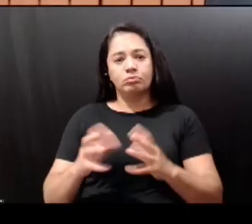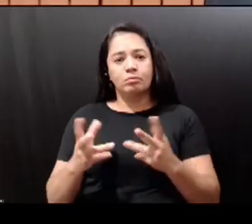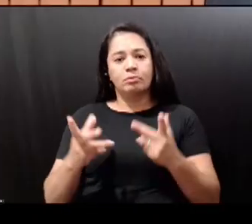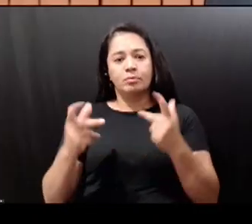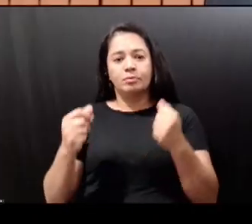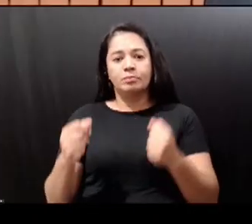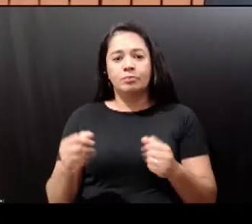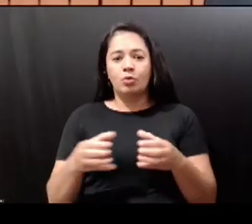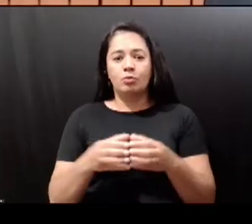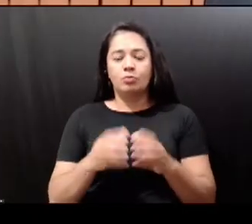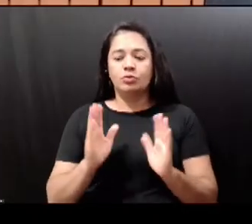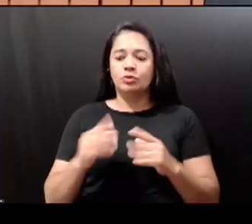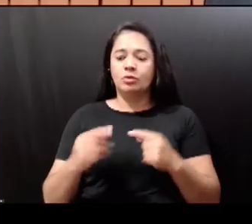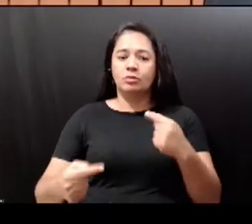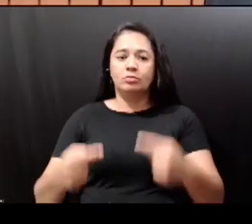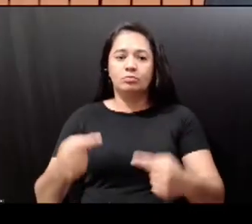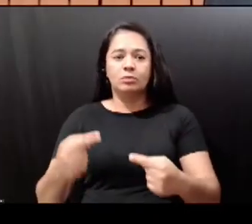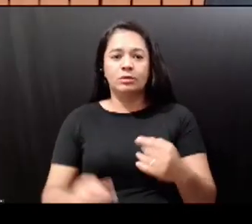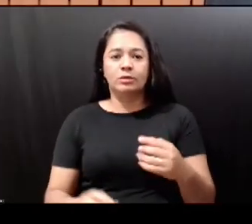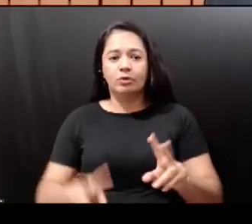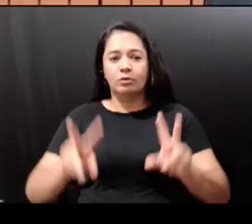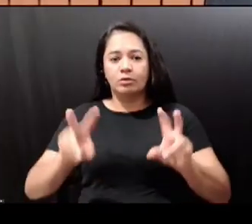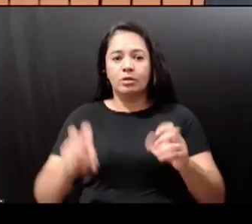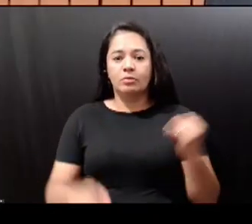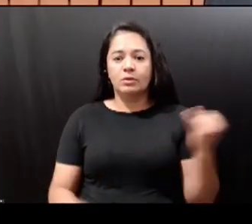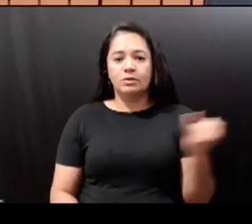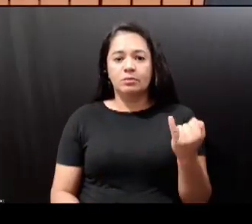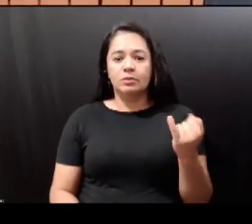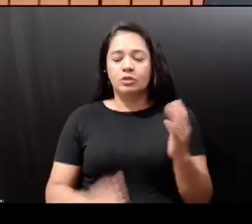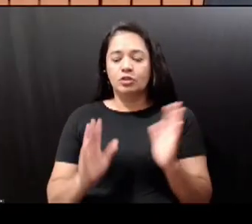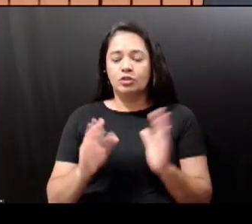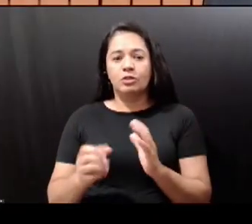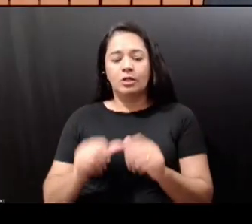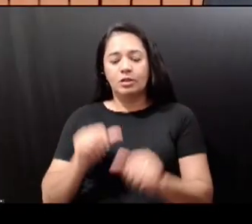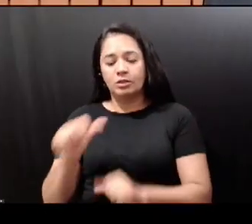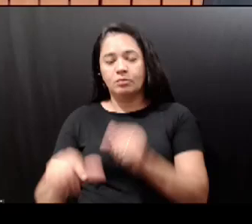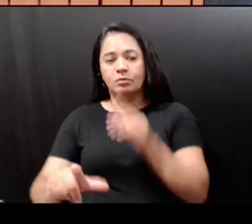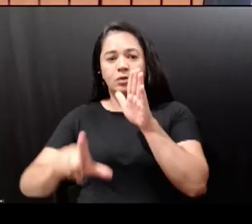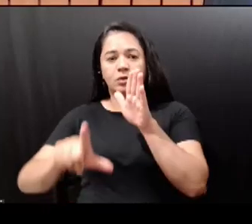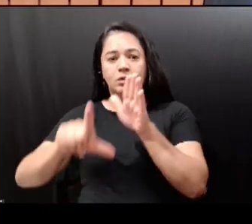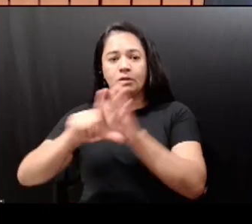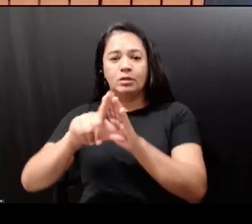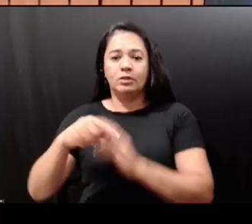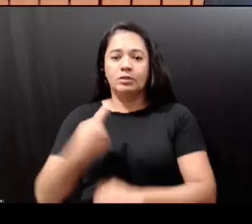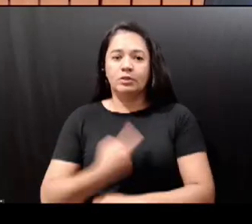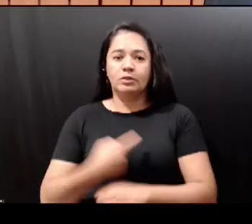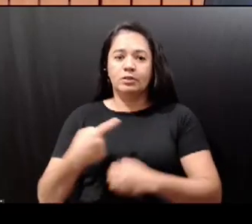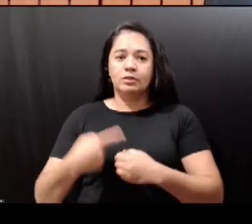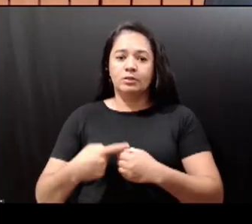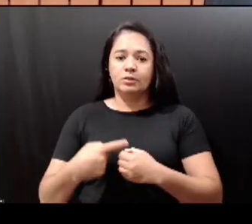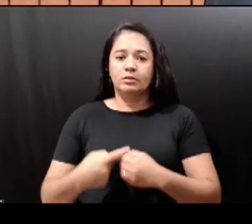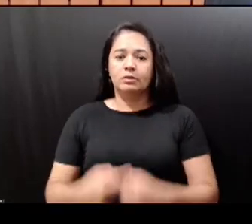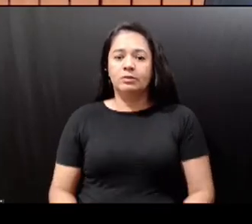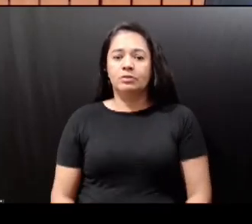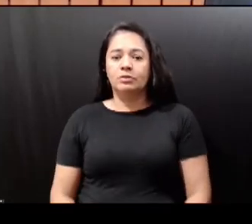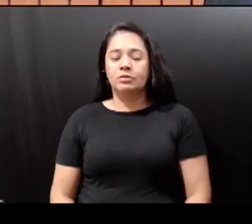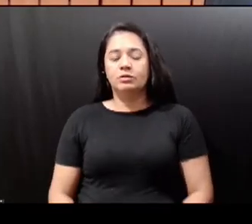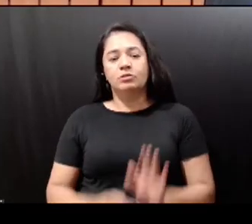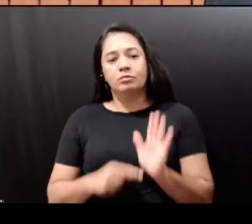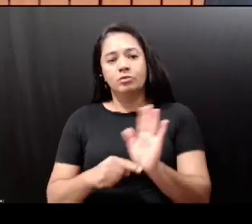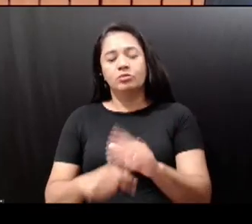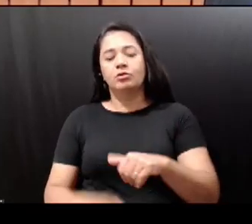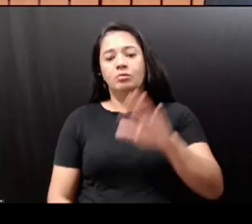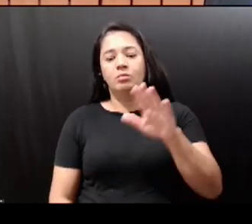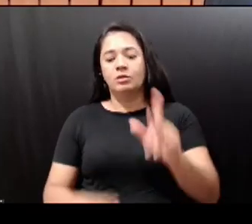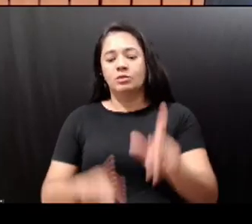assuntos importantes que se tornaram lei na nossa cidade e tem cada dia mais ajudado os moradores da nossa cidade. Então,